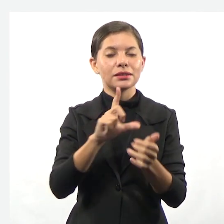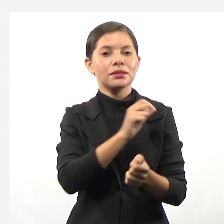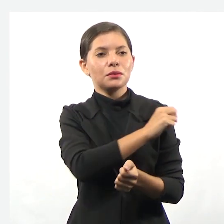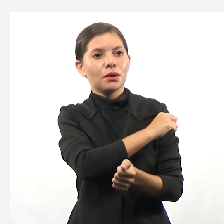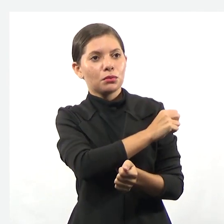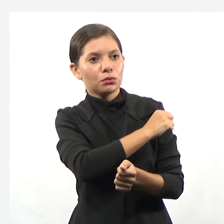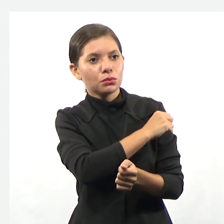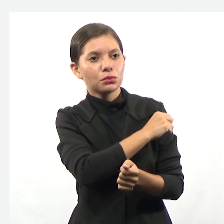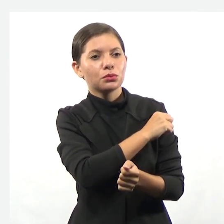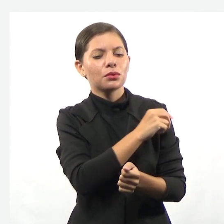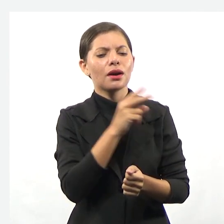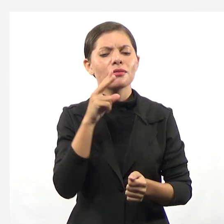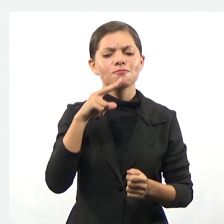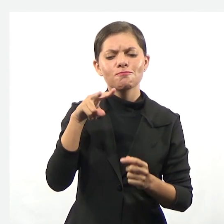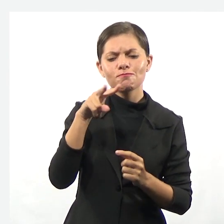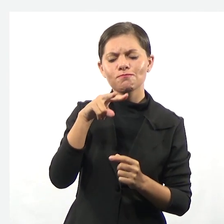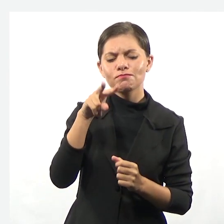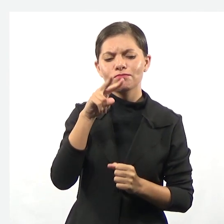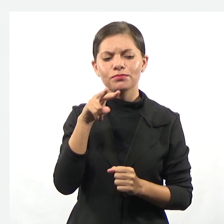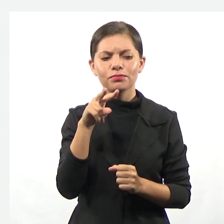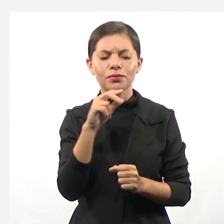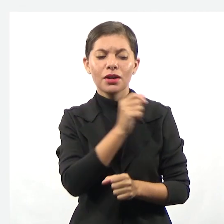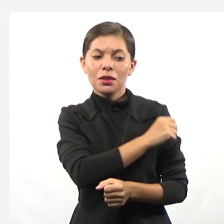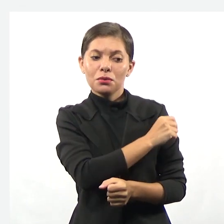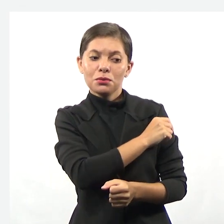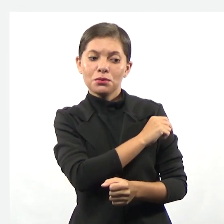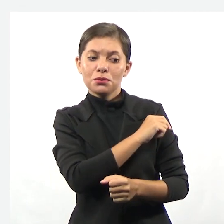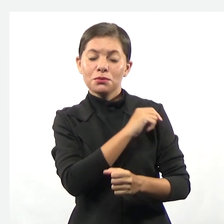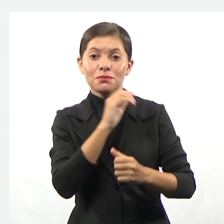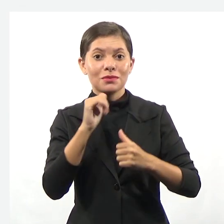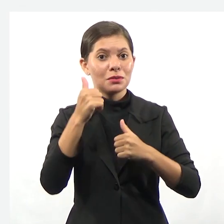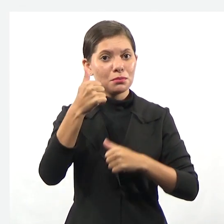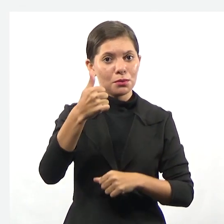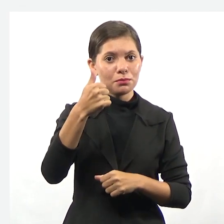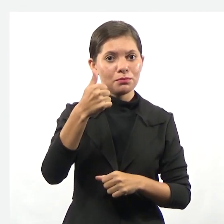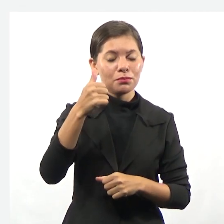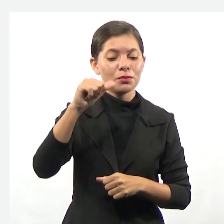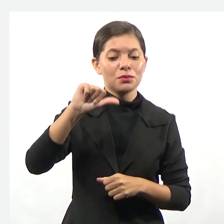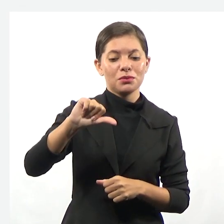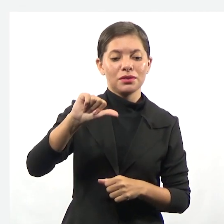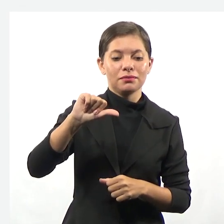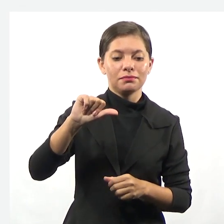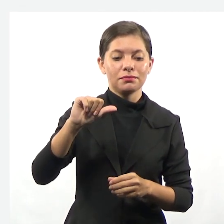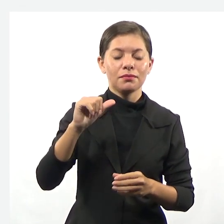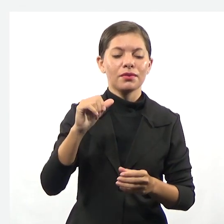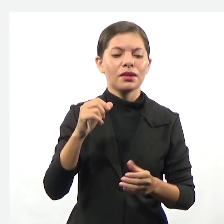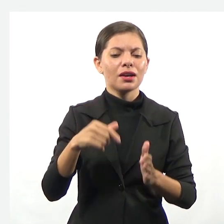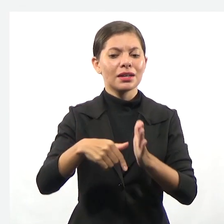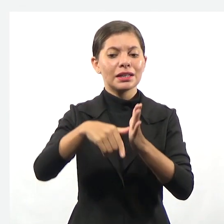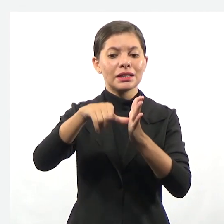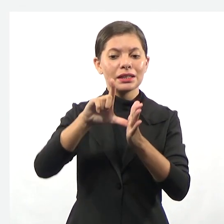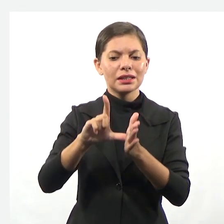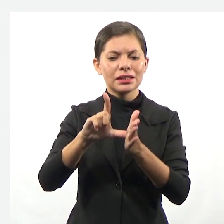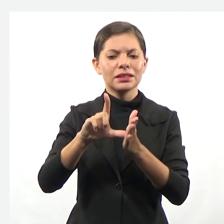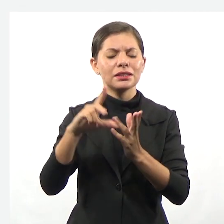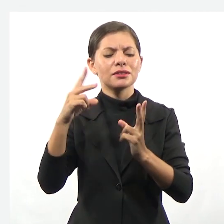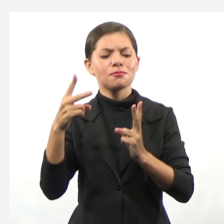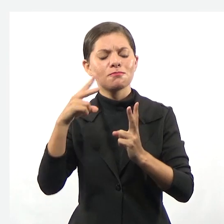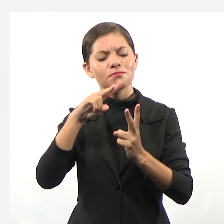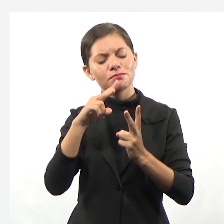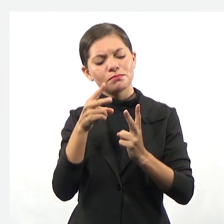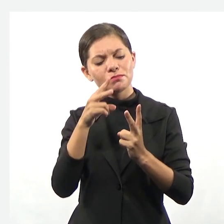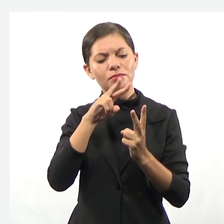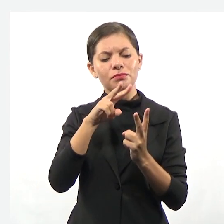prever se ele vai conseguir êxito na realização daquela atividade. Eu estou fazendo uma predição. E, obviamente, para